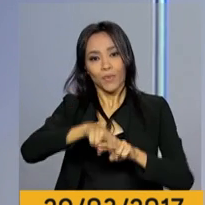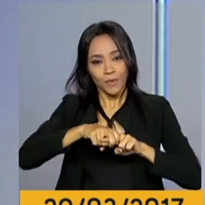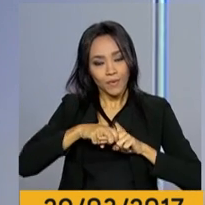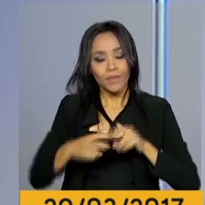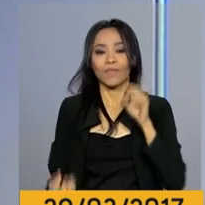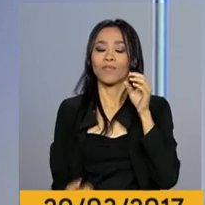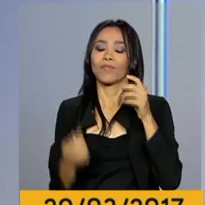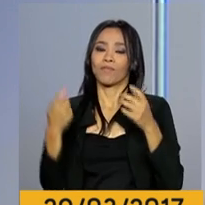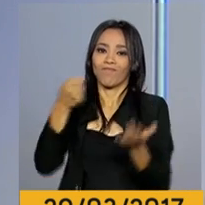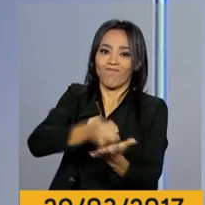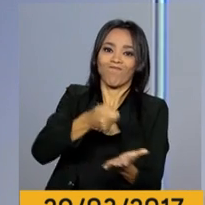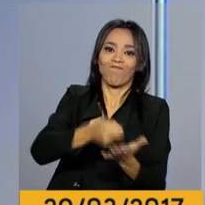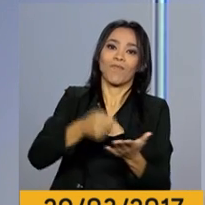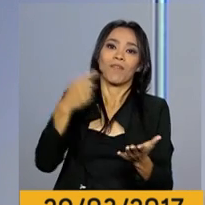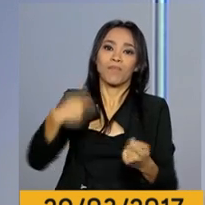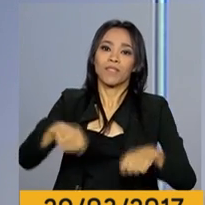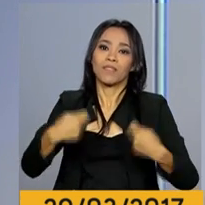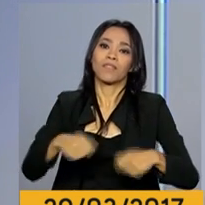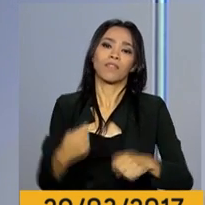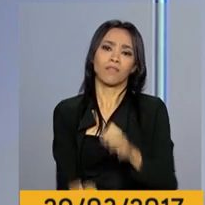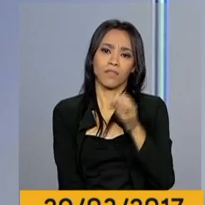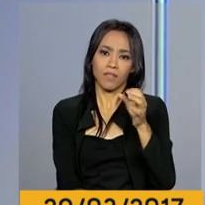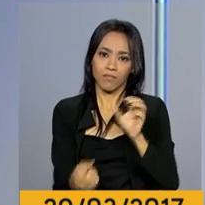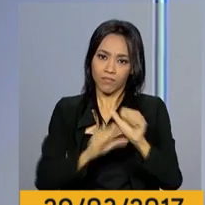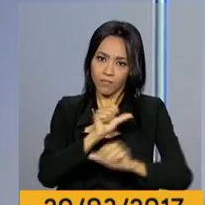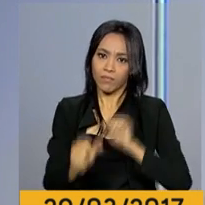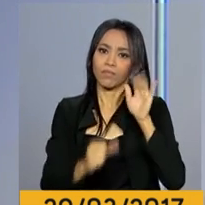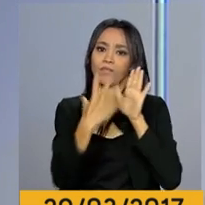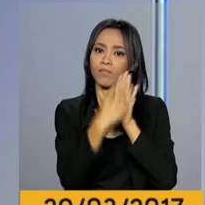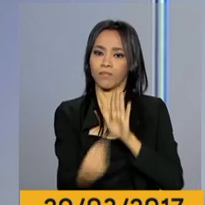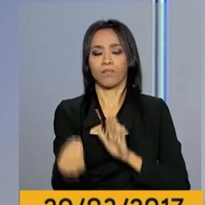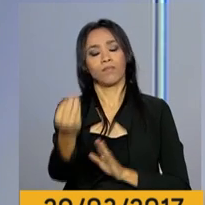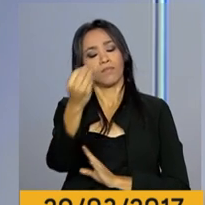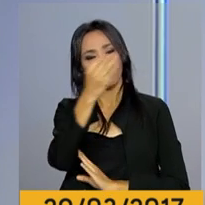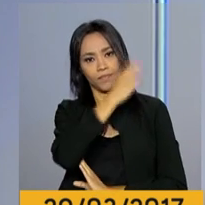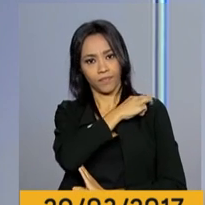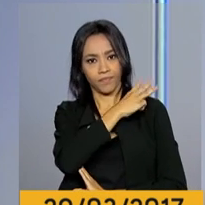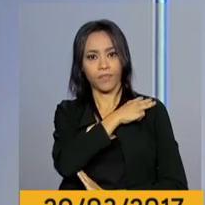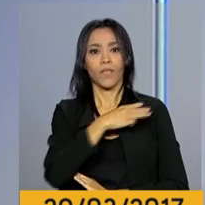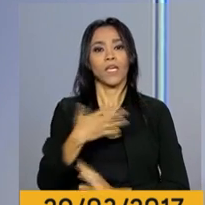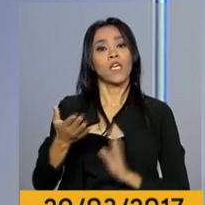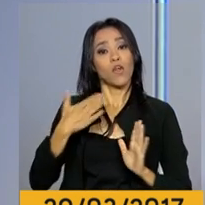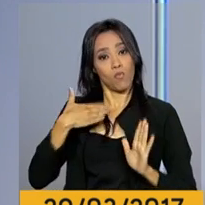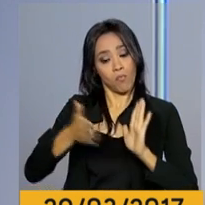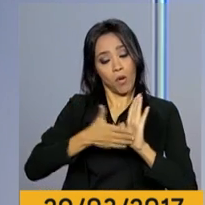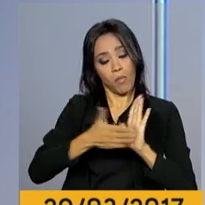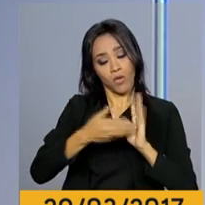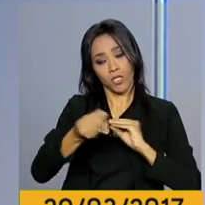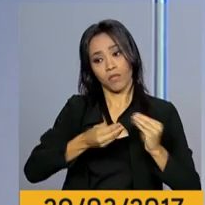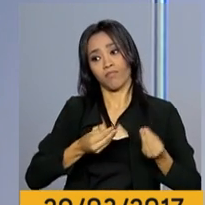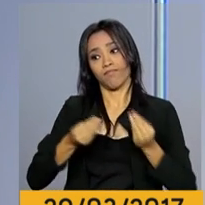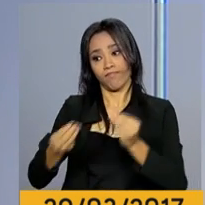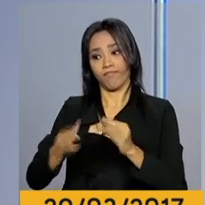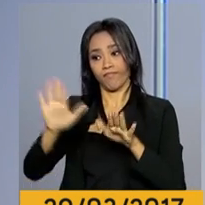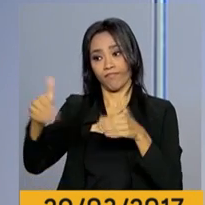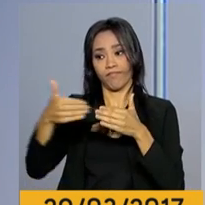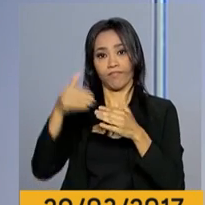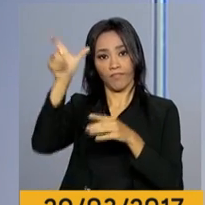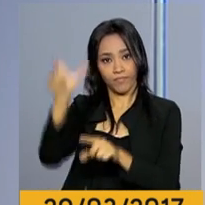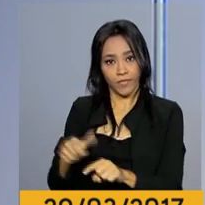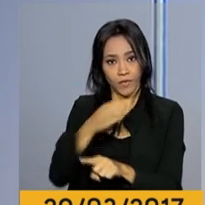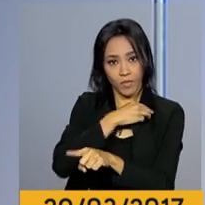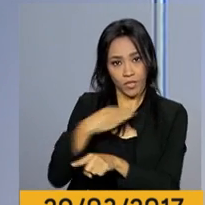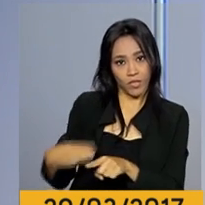uma medida provisória com a proposta do ministro mendonça filho e criticada pela pelo fato ter sido